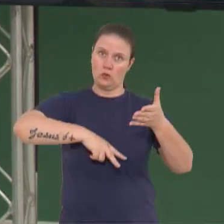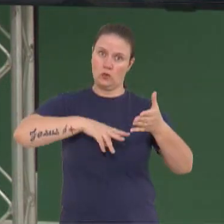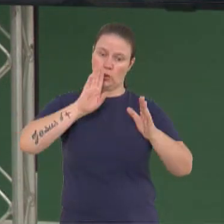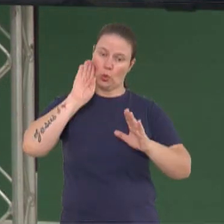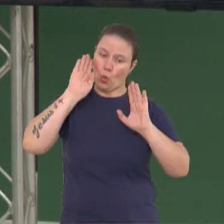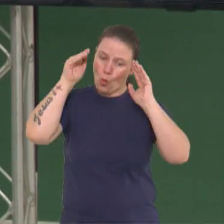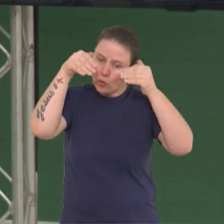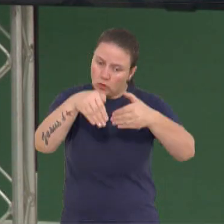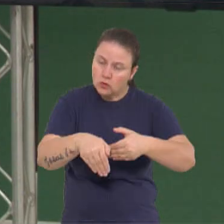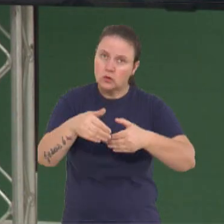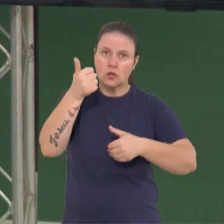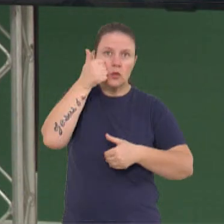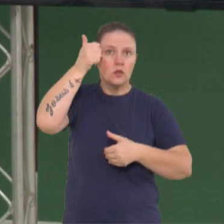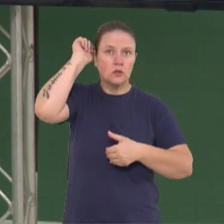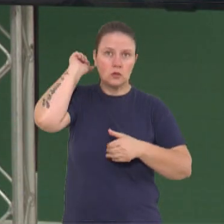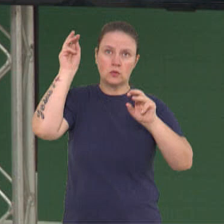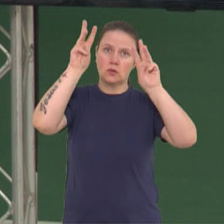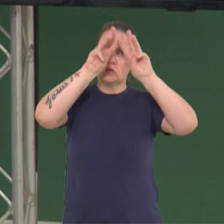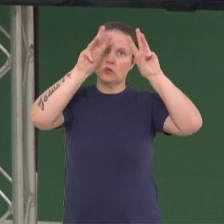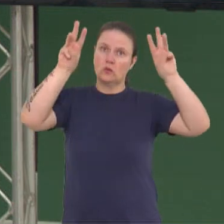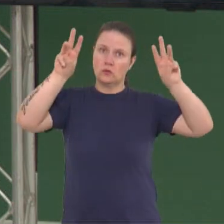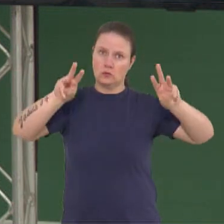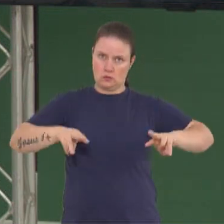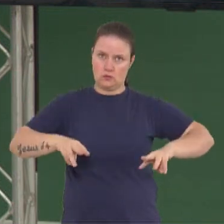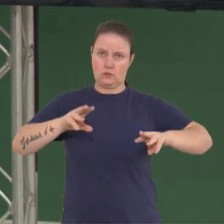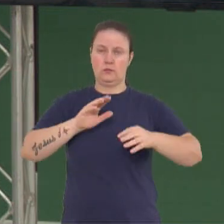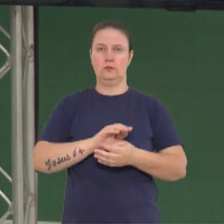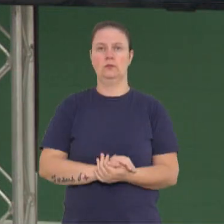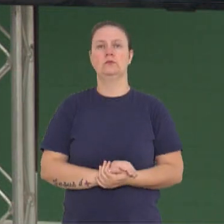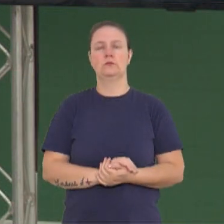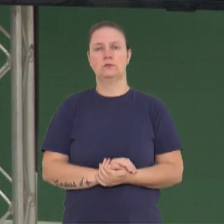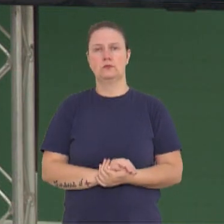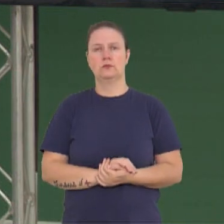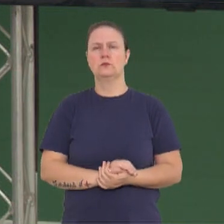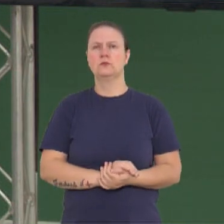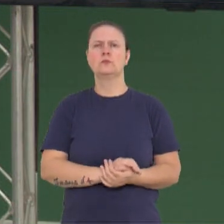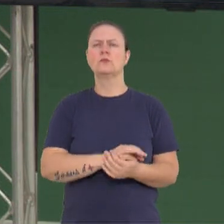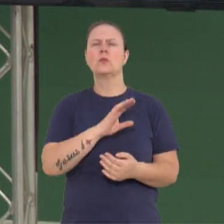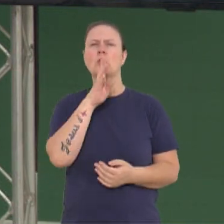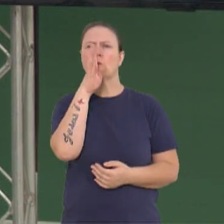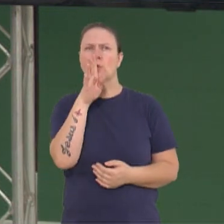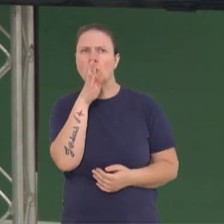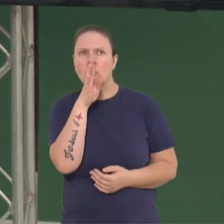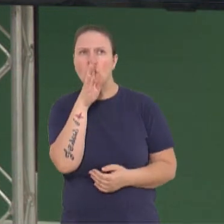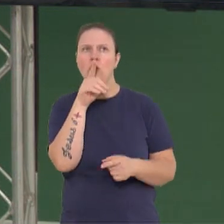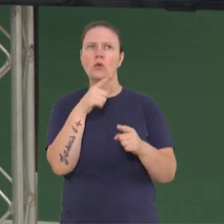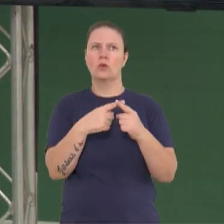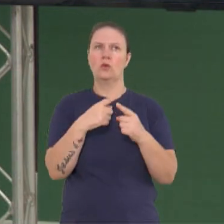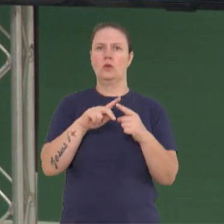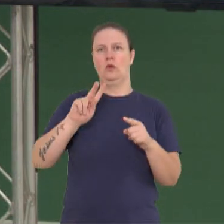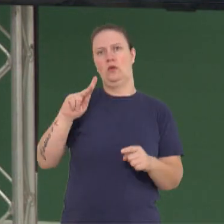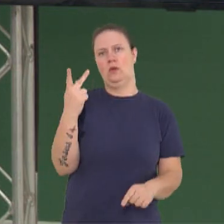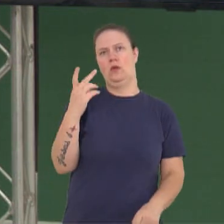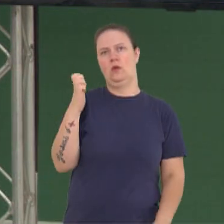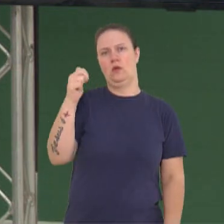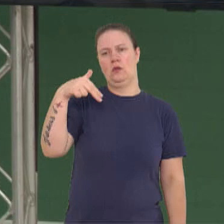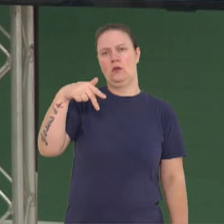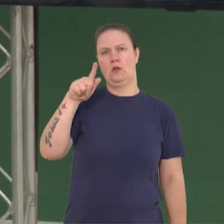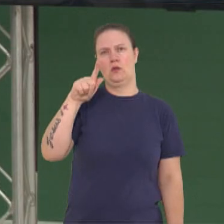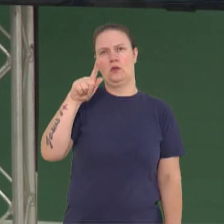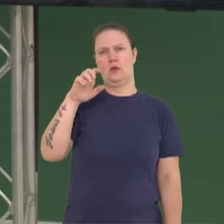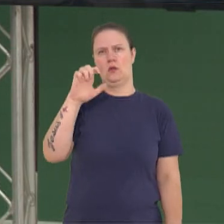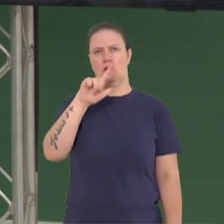vestibular da Universidade Federal do Paraná. A crítica moderna de Hegel e a crítica moderna de